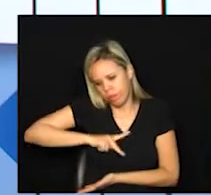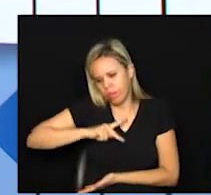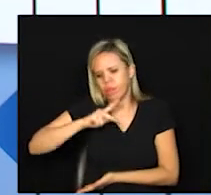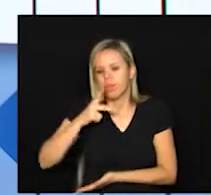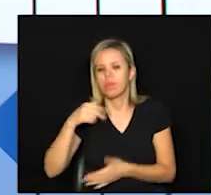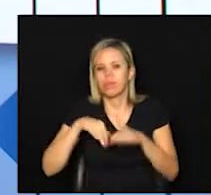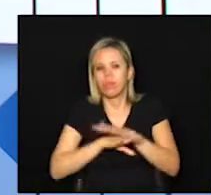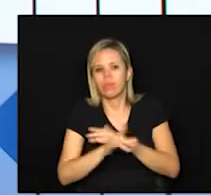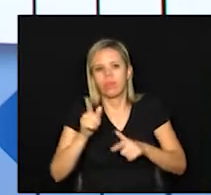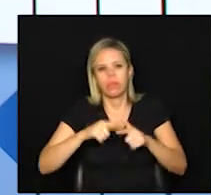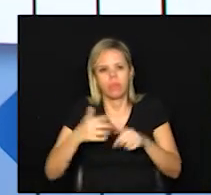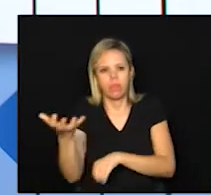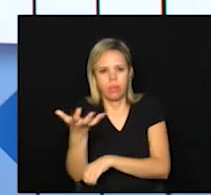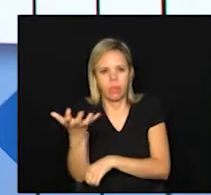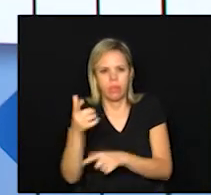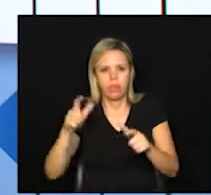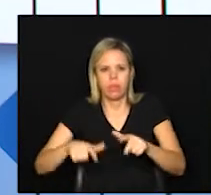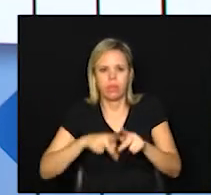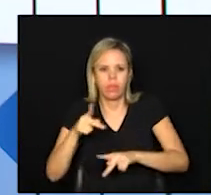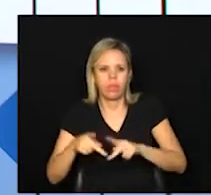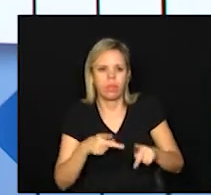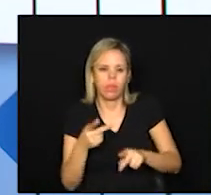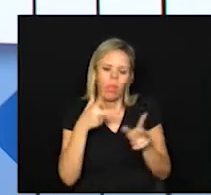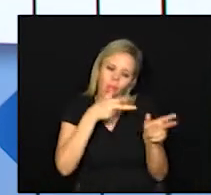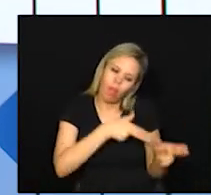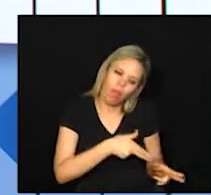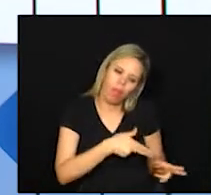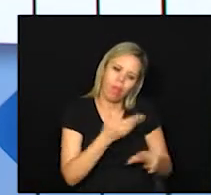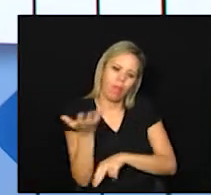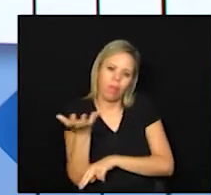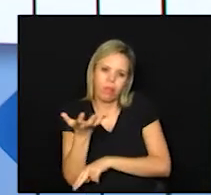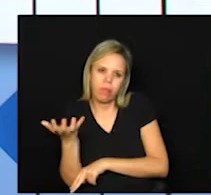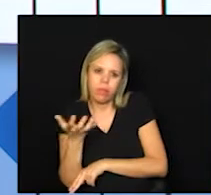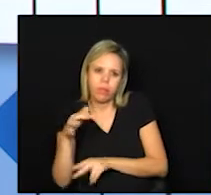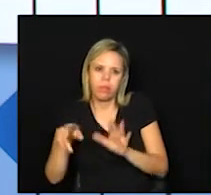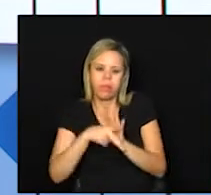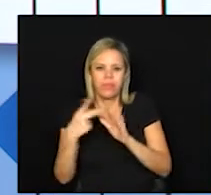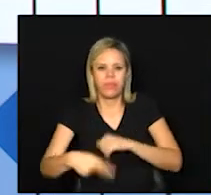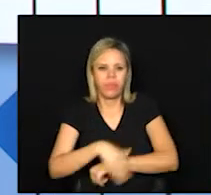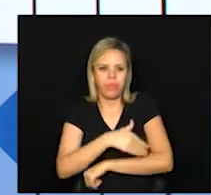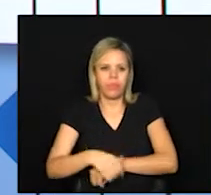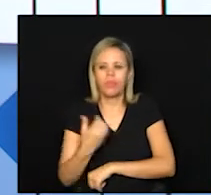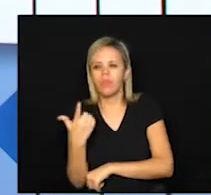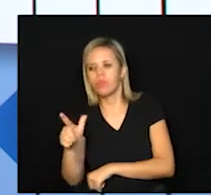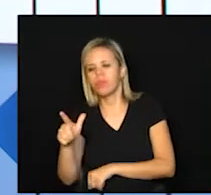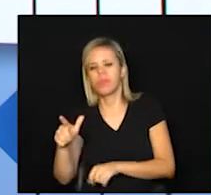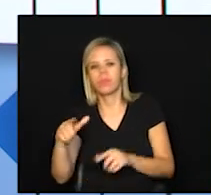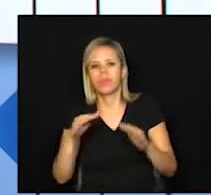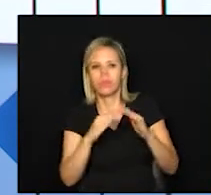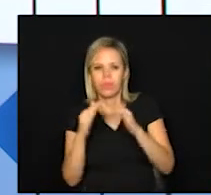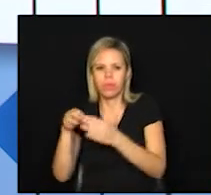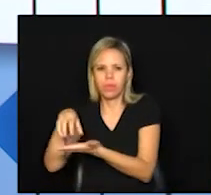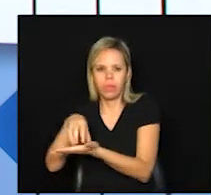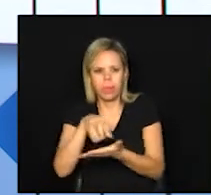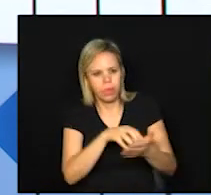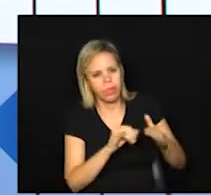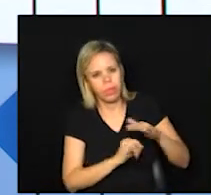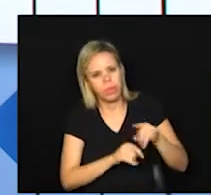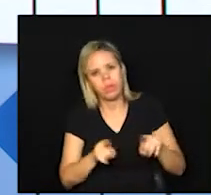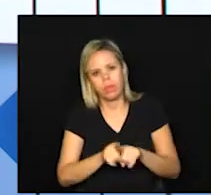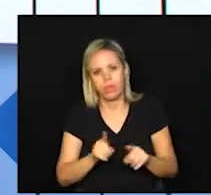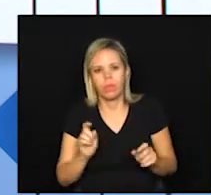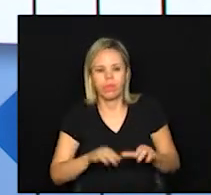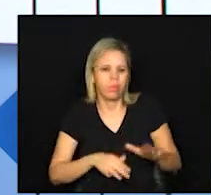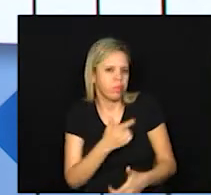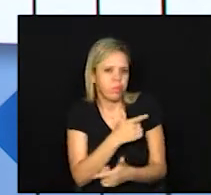pessoais. Independente onde essas pessoas dormem, algumas na própria rua, outras em abrigos, elas muitas